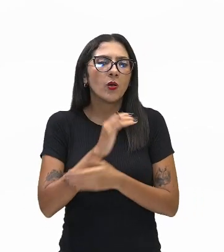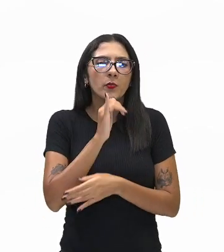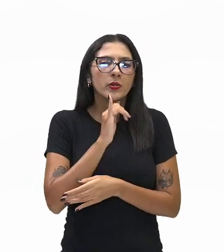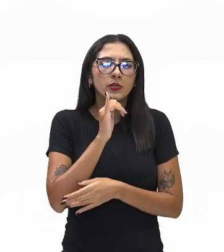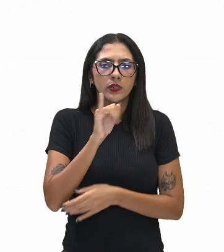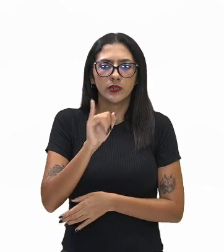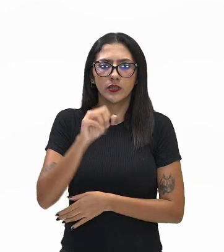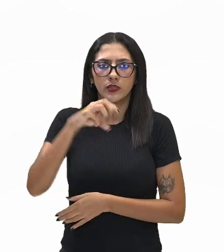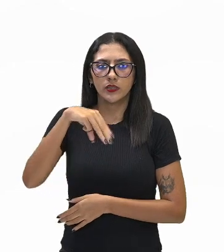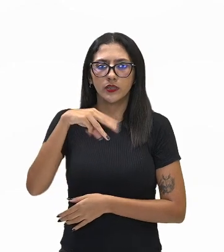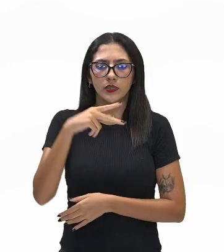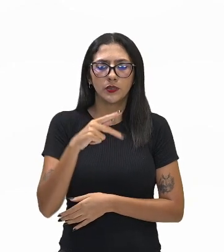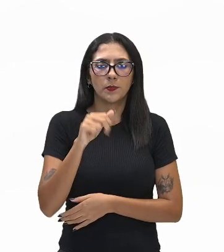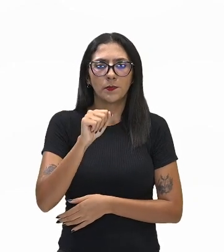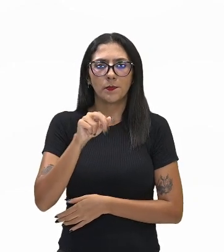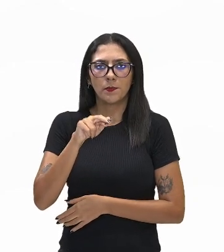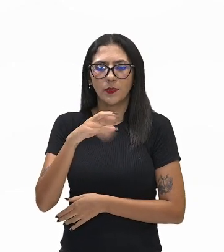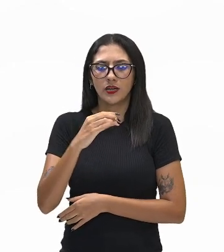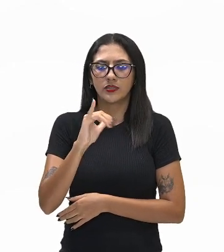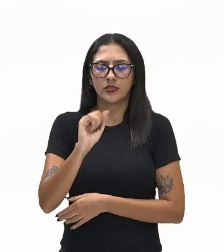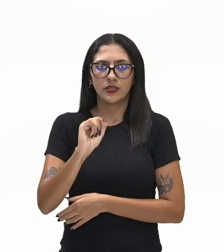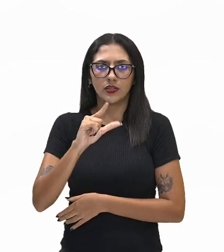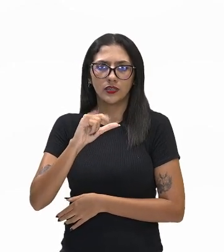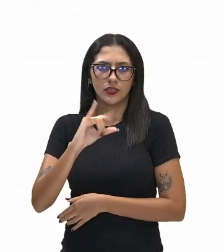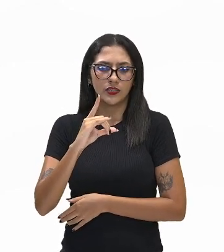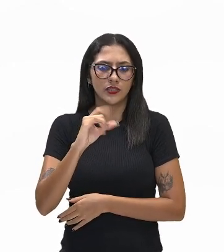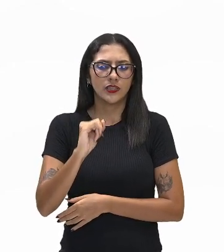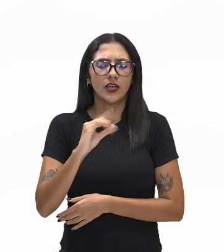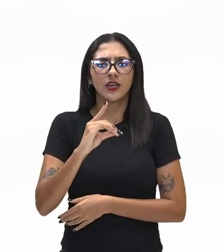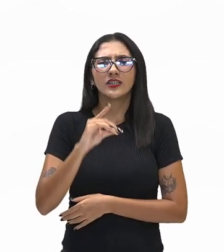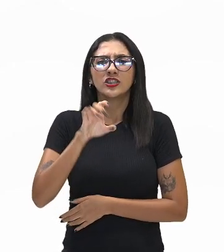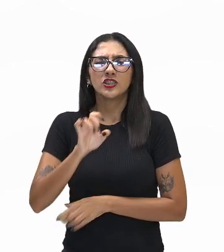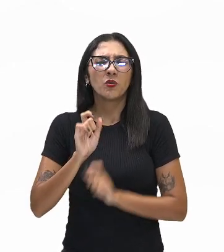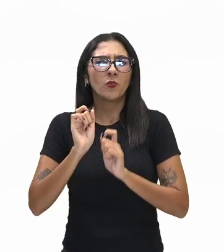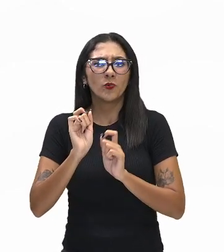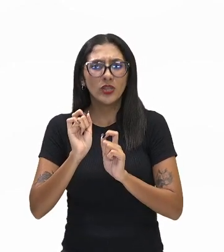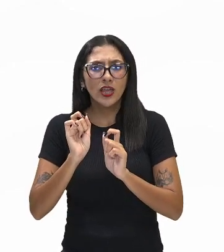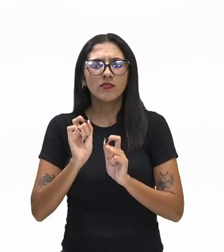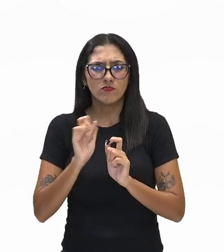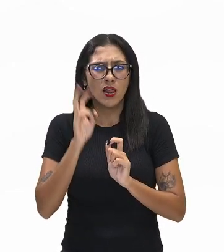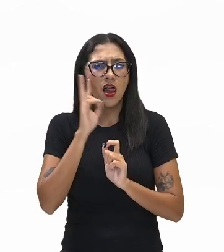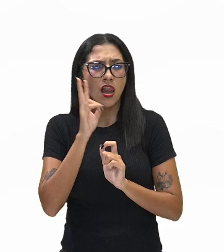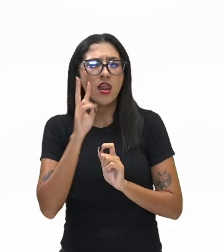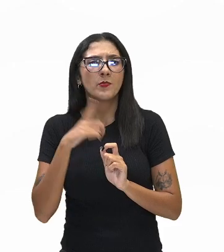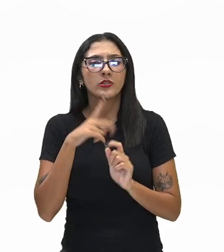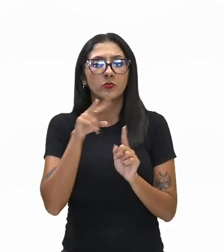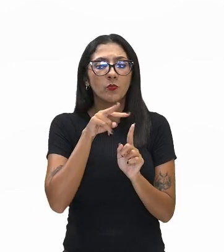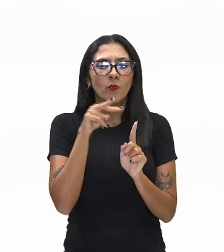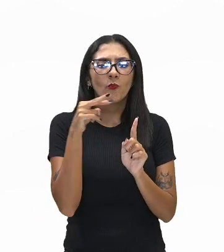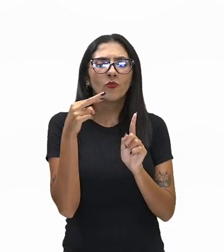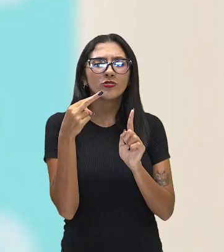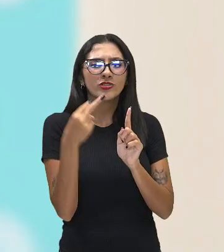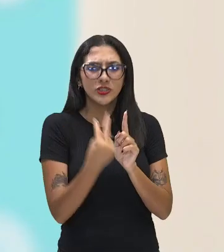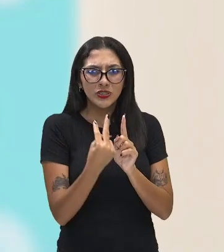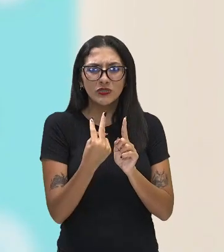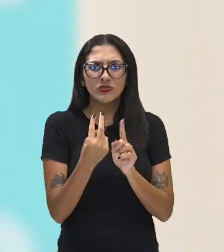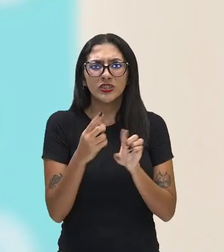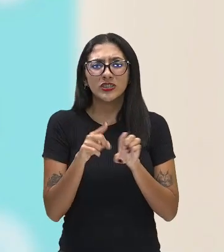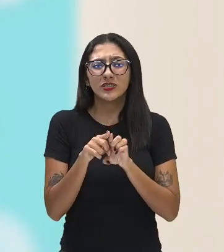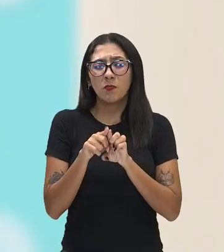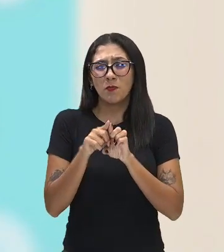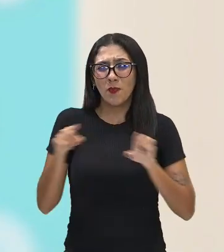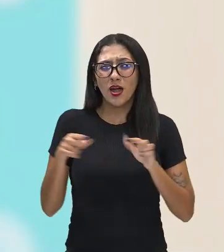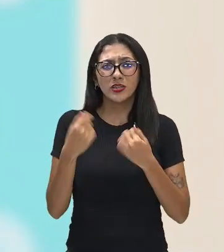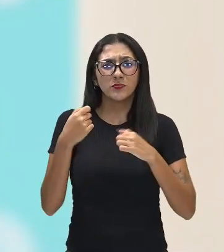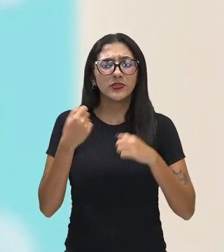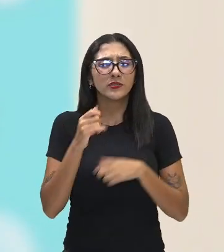imparcialidade. A gente falou, mas, né, falou que tem um ponto de vista, e aqui está dizendo para ele ser imparcial, mas